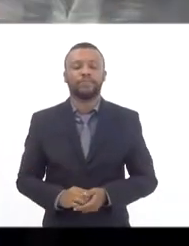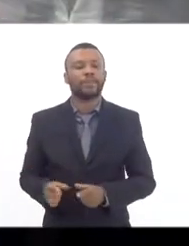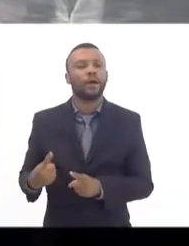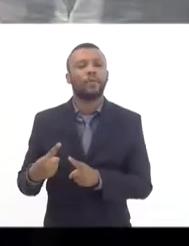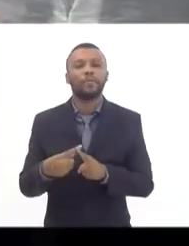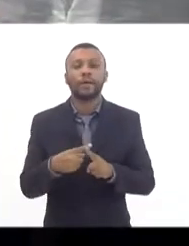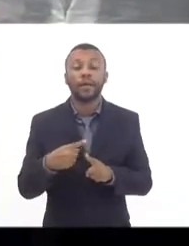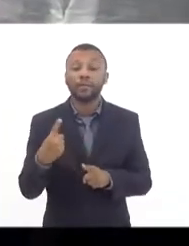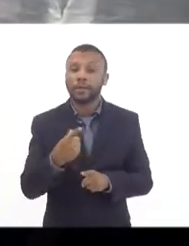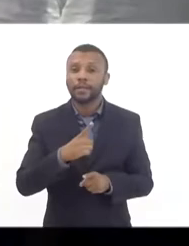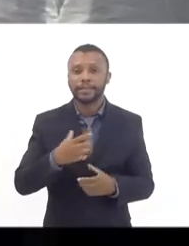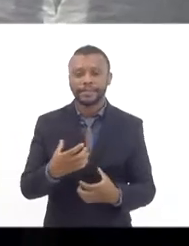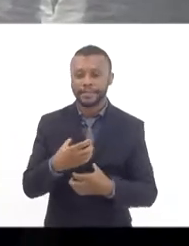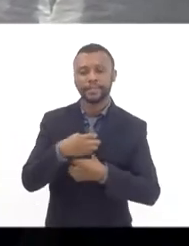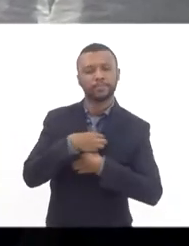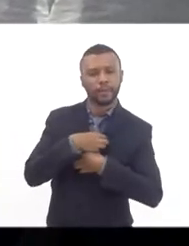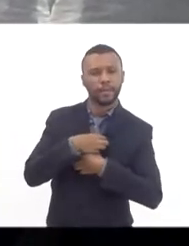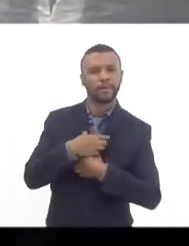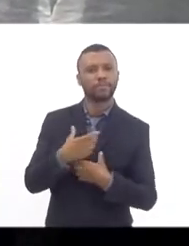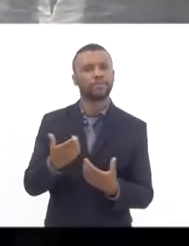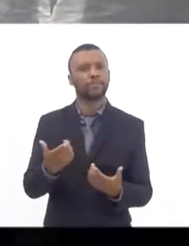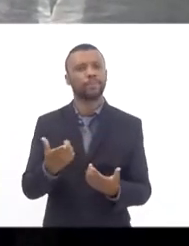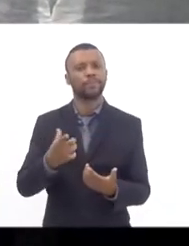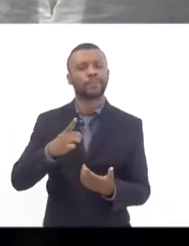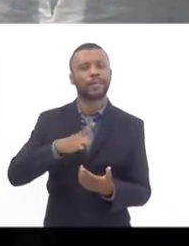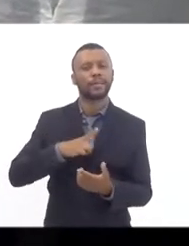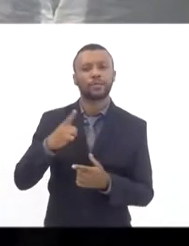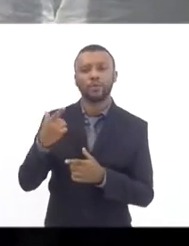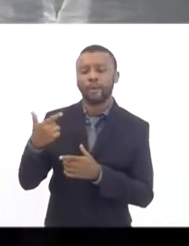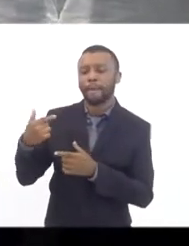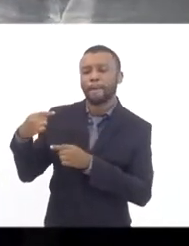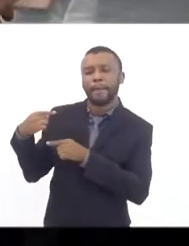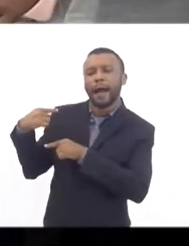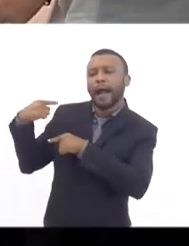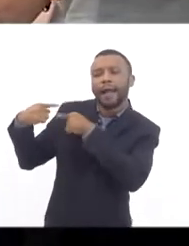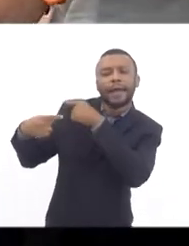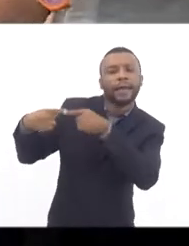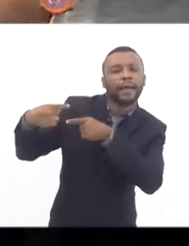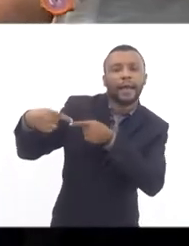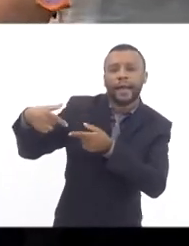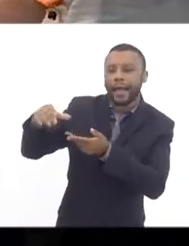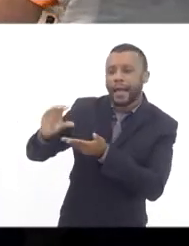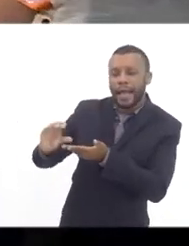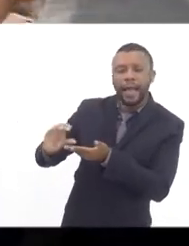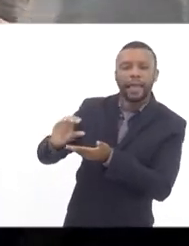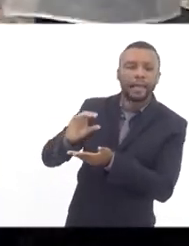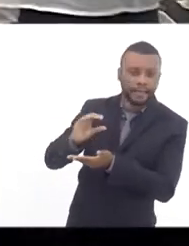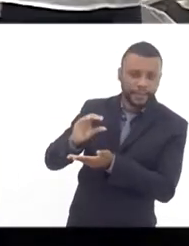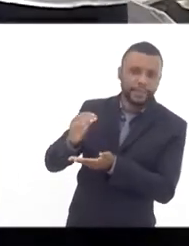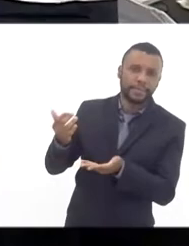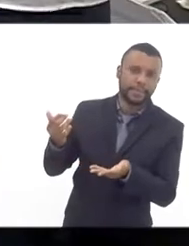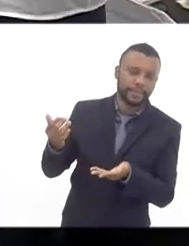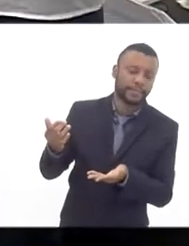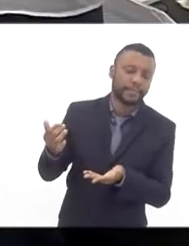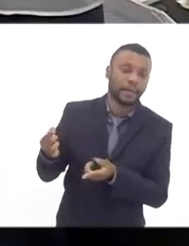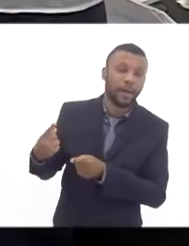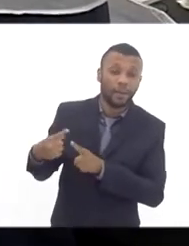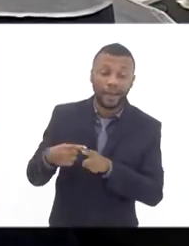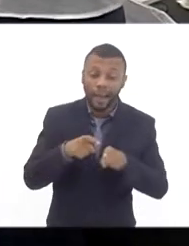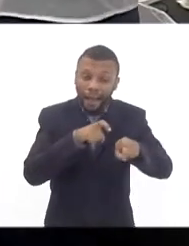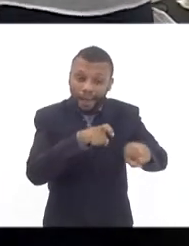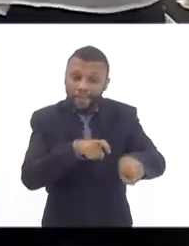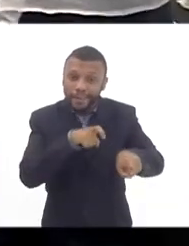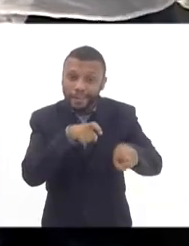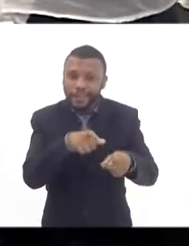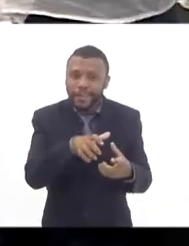Porque a gente tem sentimentos, a gente tem toda uma herança ancestral. Porque a fazenda não é velha, ela